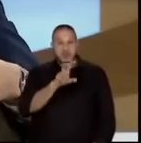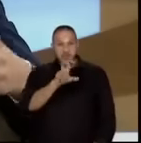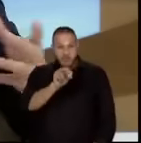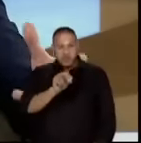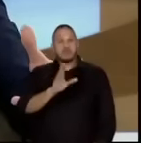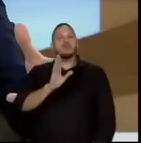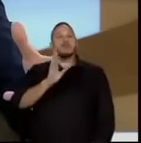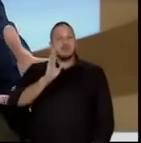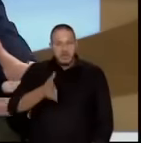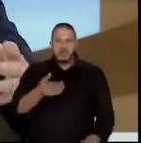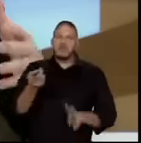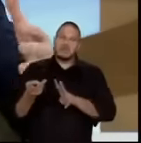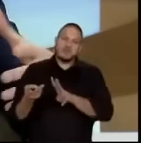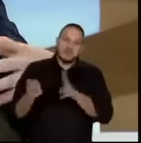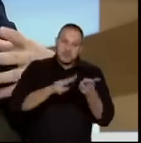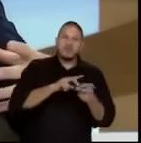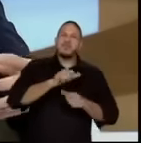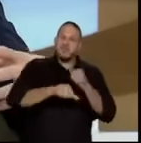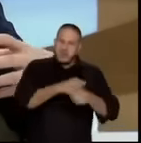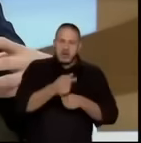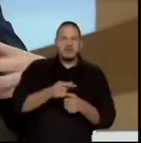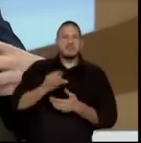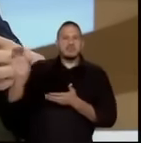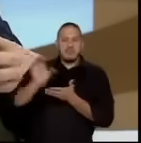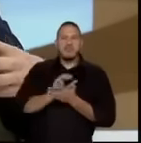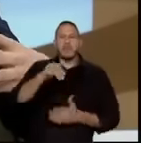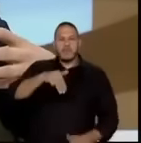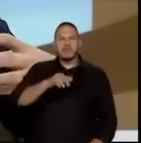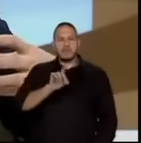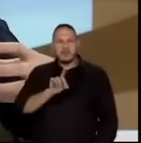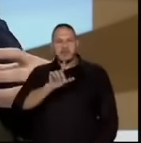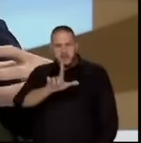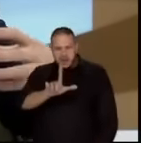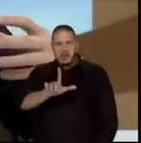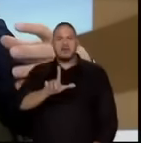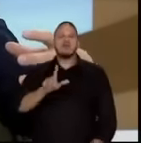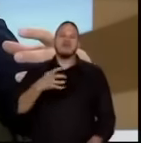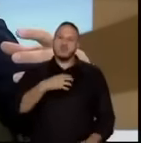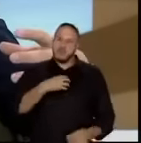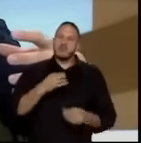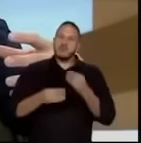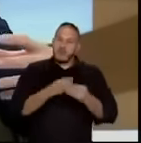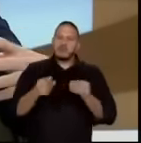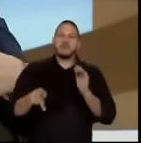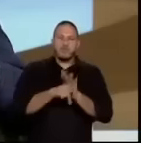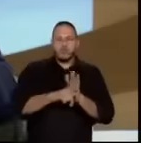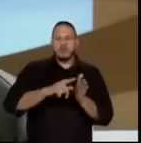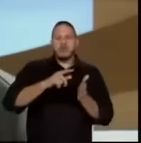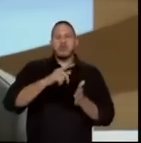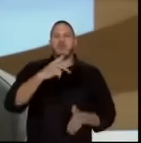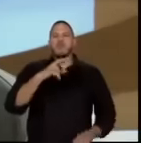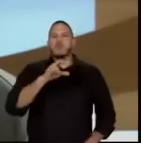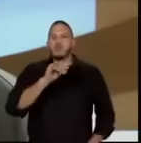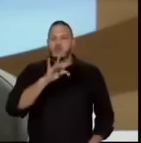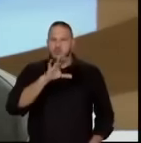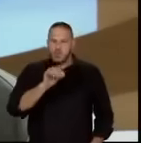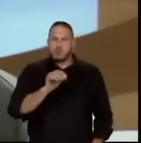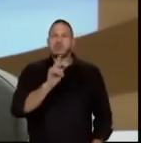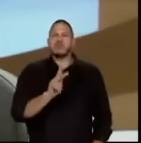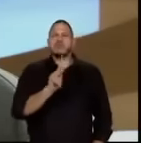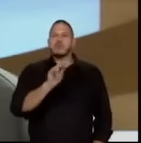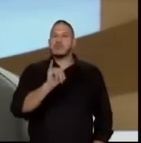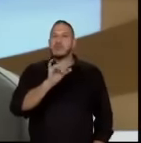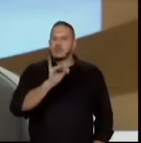foram transformadas em recursos através do MDL, do Mecanismo de Desenvolvimento Limpo do protocolo de Kyoto, e ainda